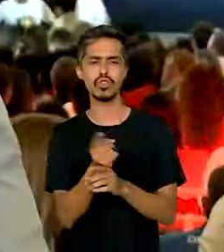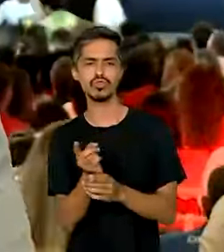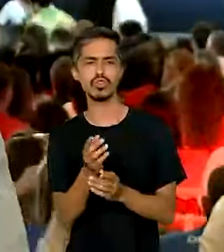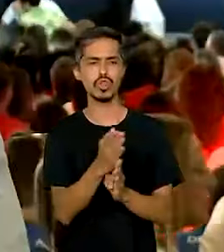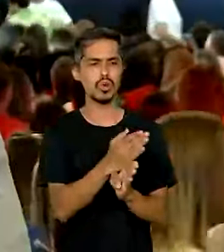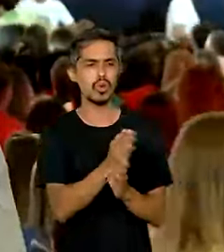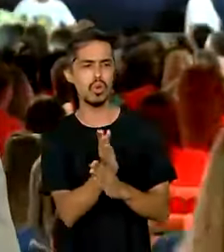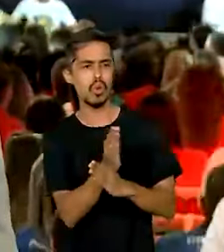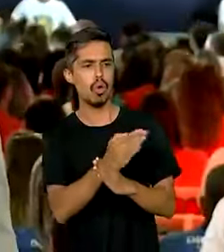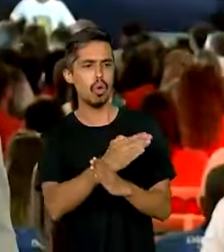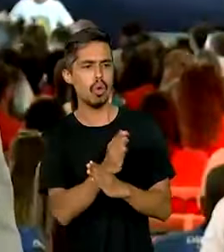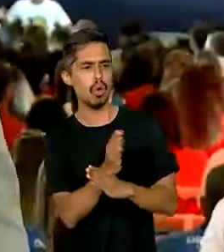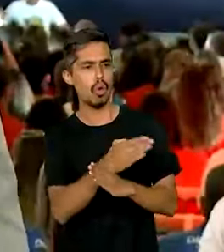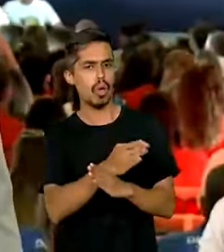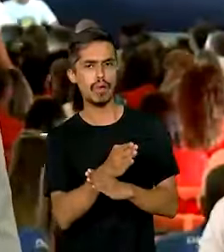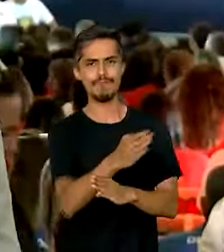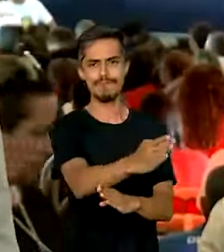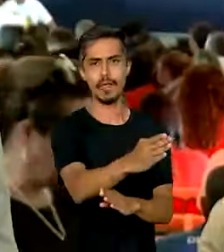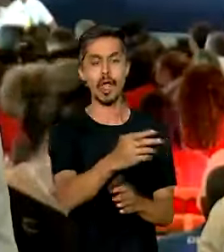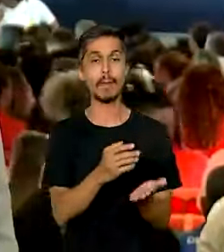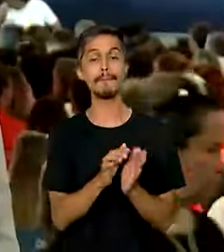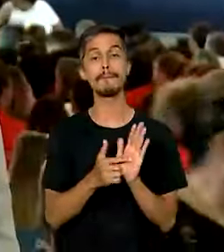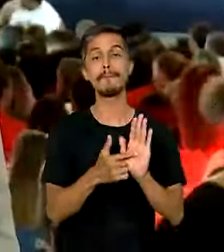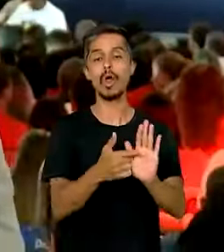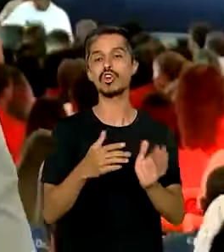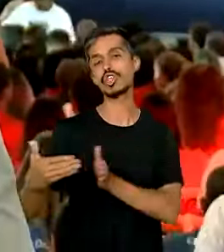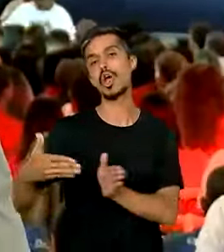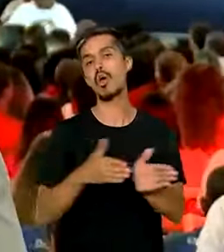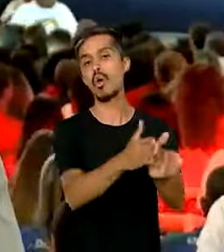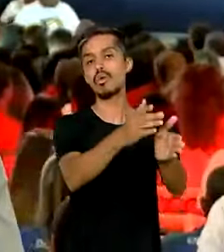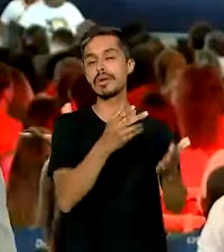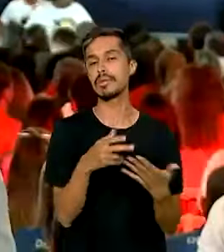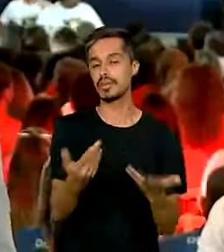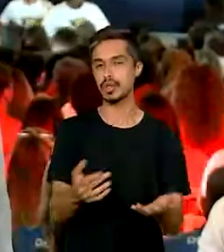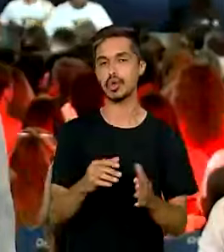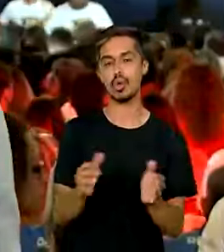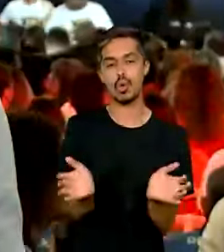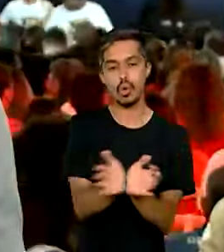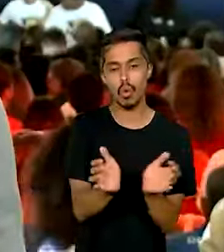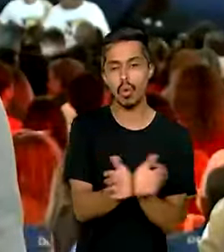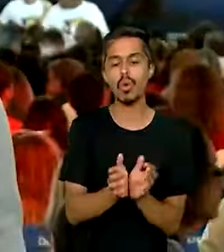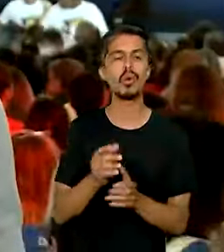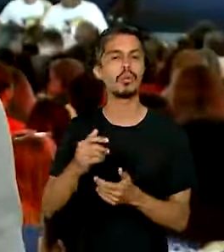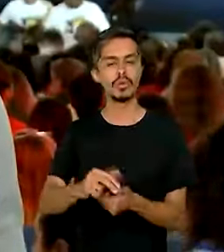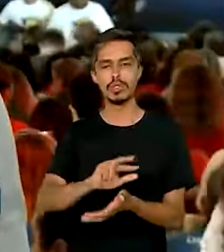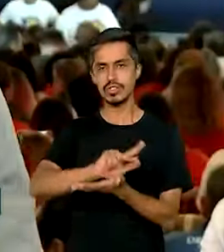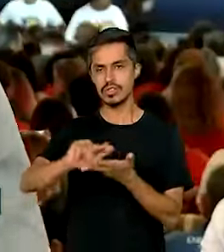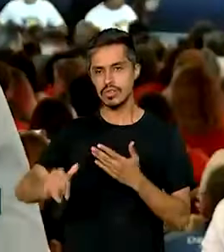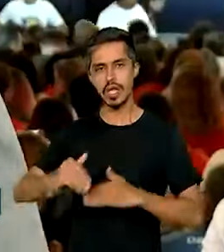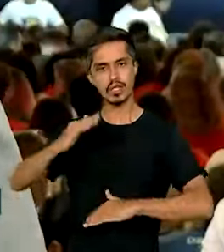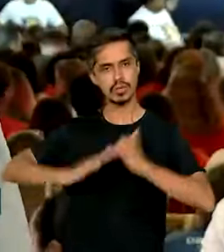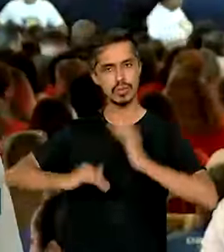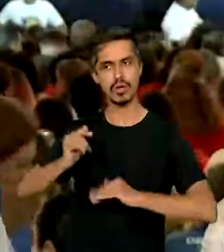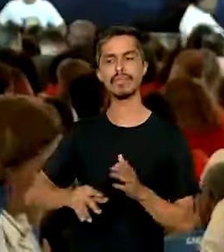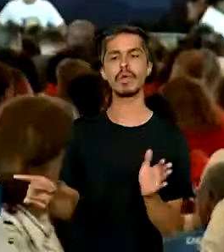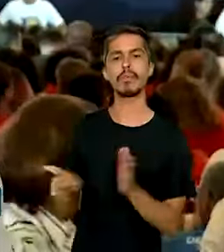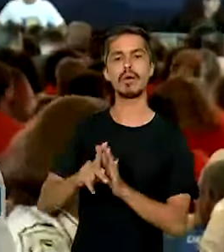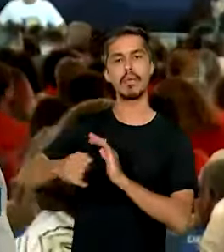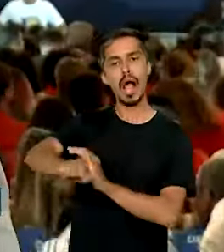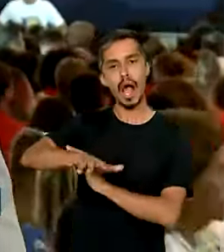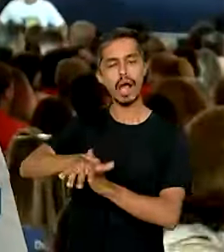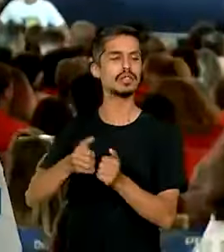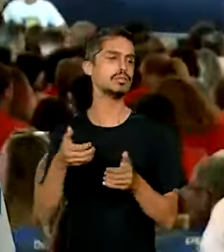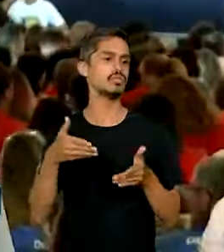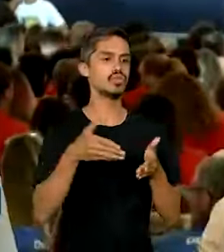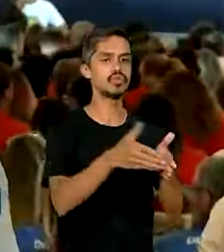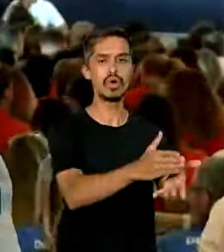a percorrer e é construída com a participação da sociedade civil organizada e de especialistas do setor. Depois de percorrer as